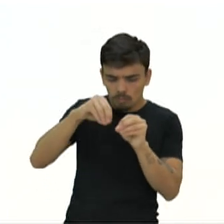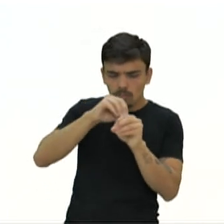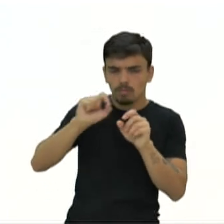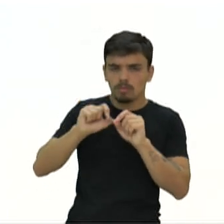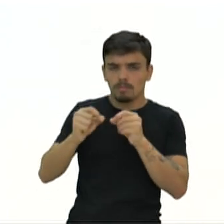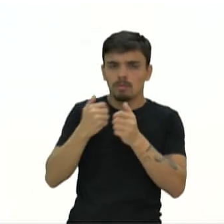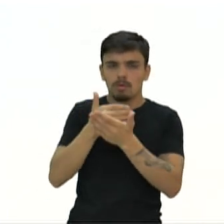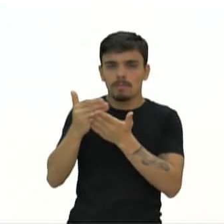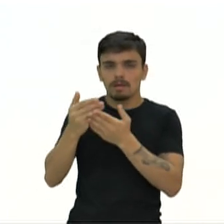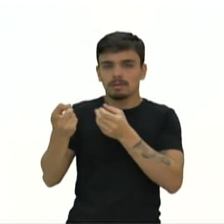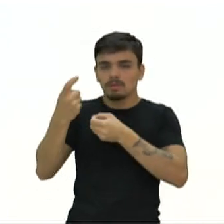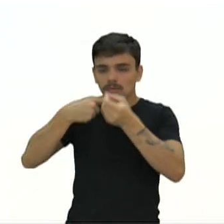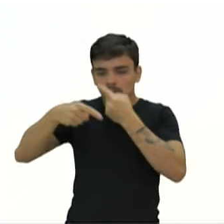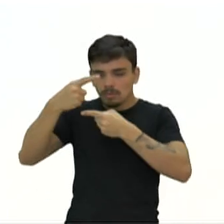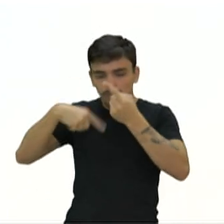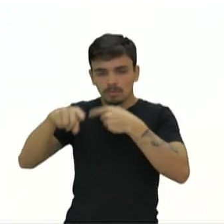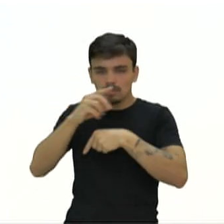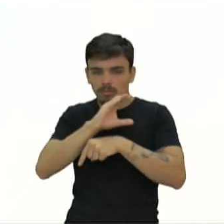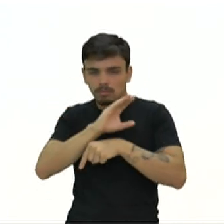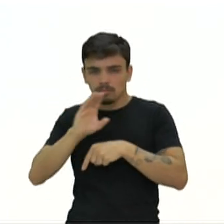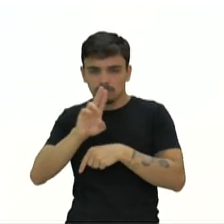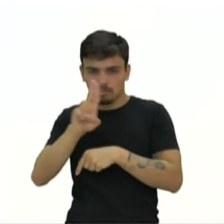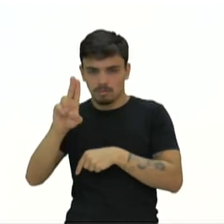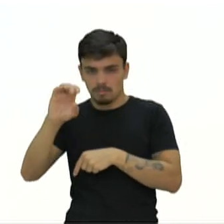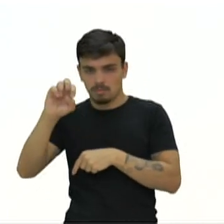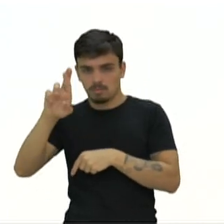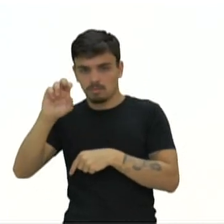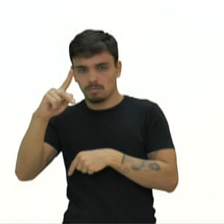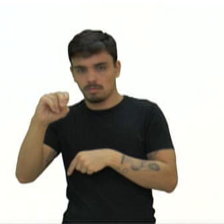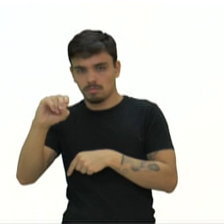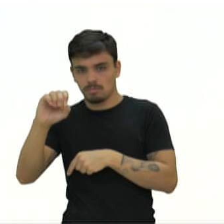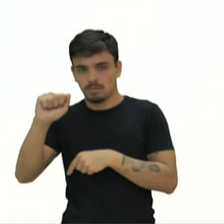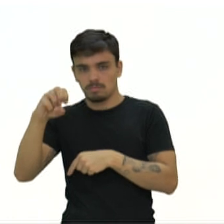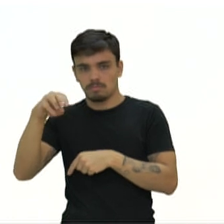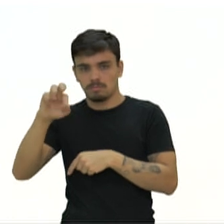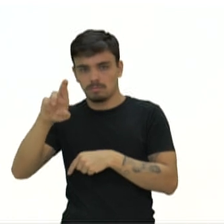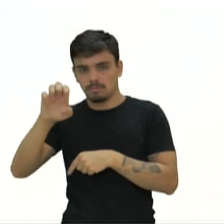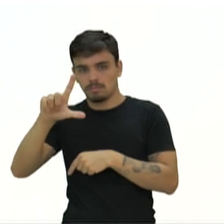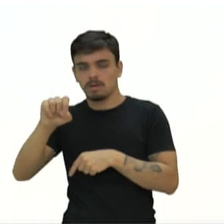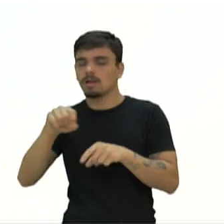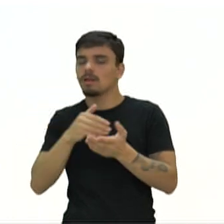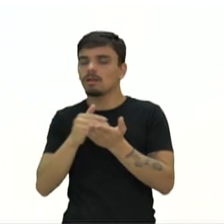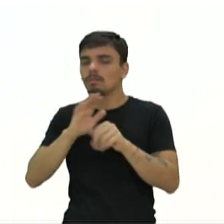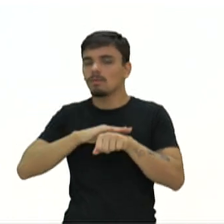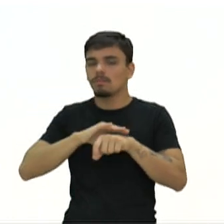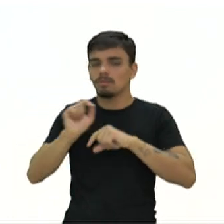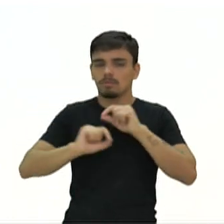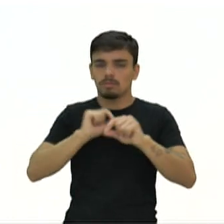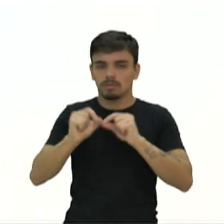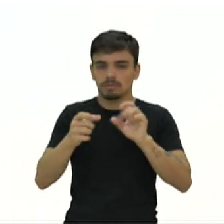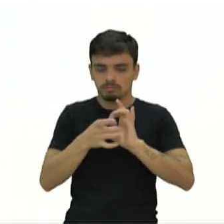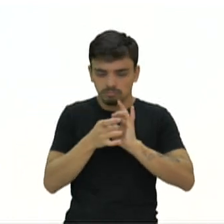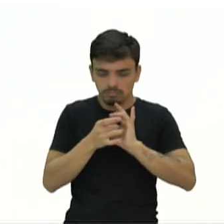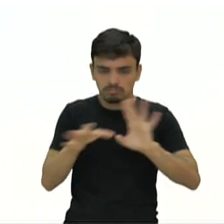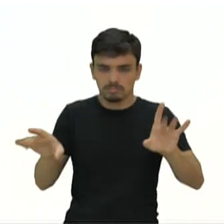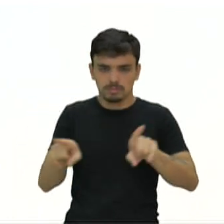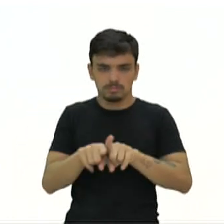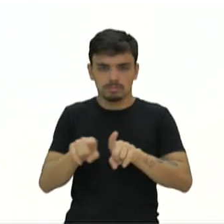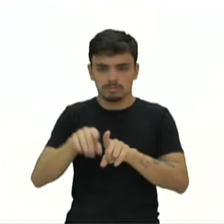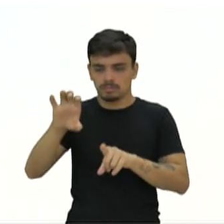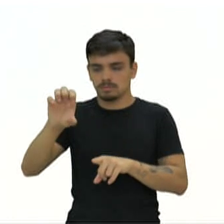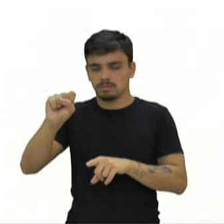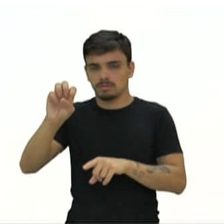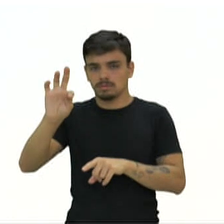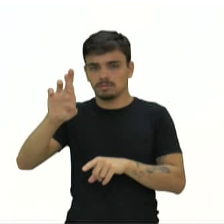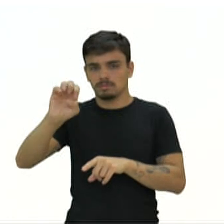a retroceder no chamado corpo amarelo ou corpo lúteo, né? E nesse momento ele começa a maior liberação do estrogênio